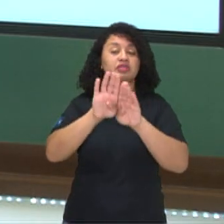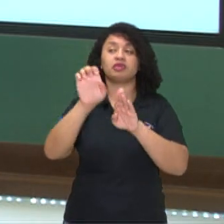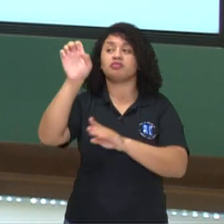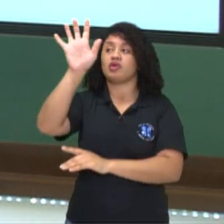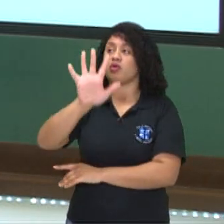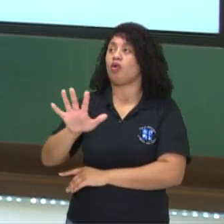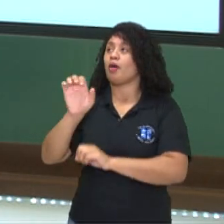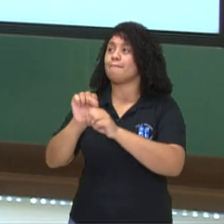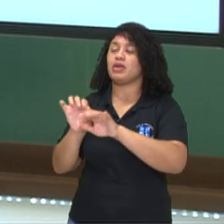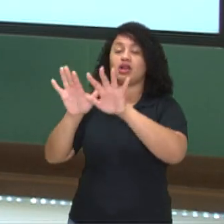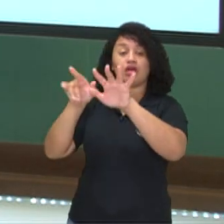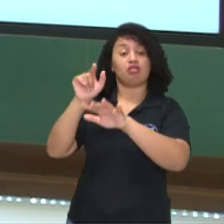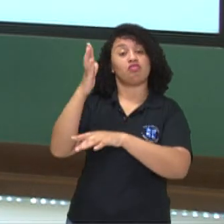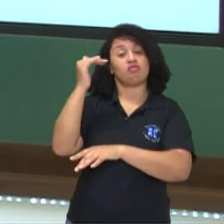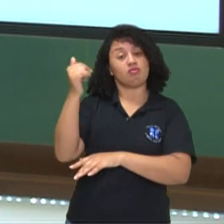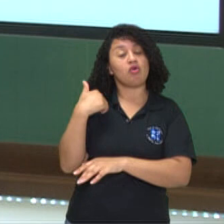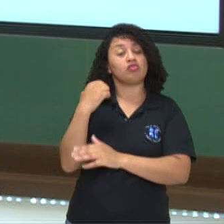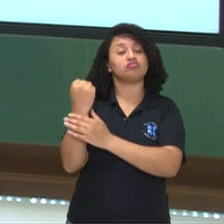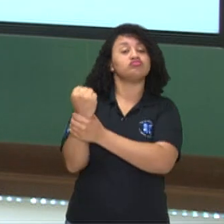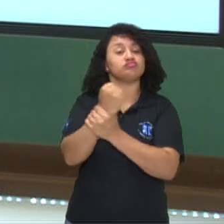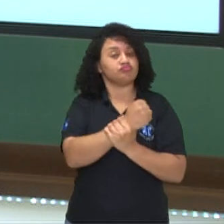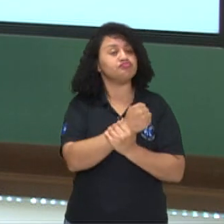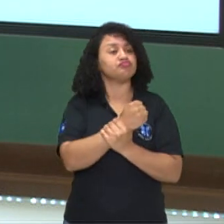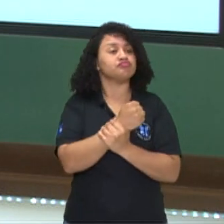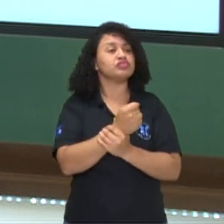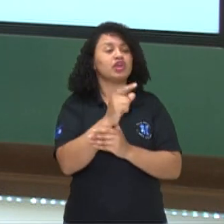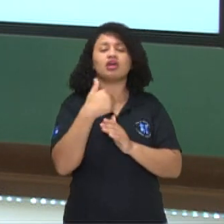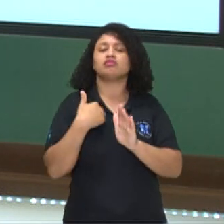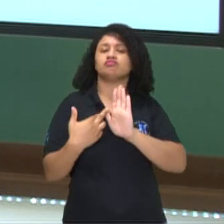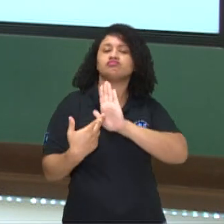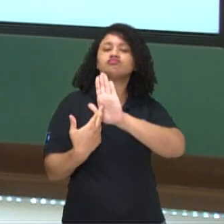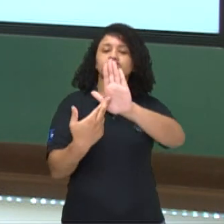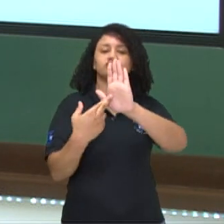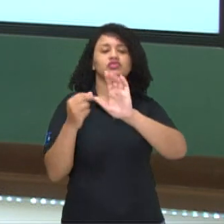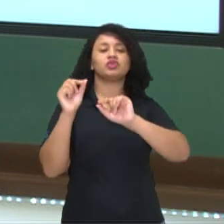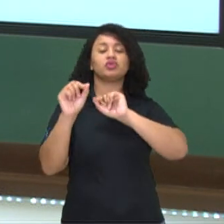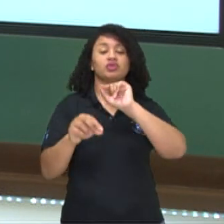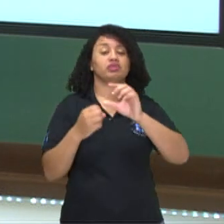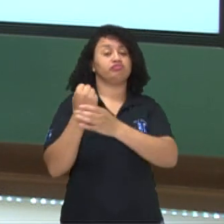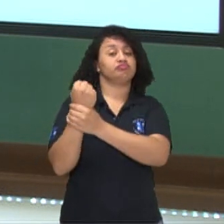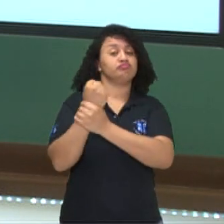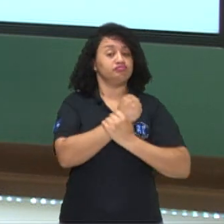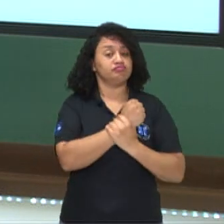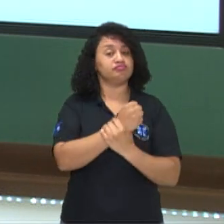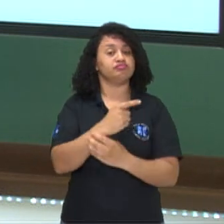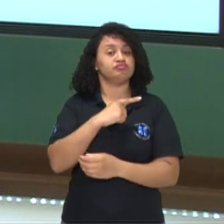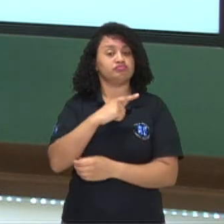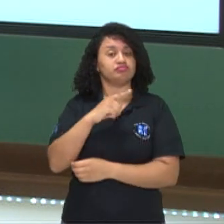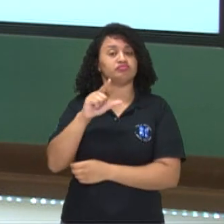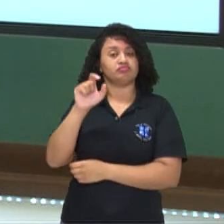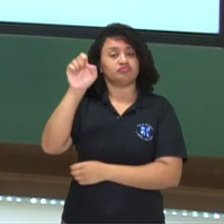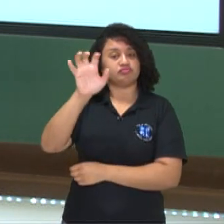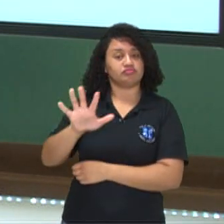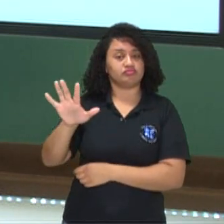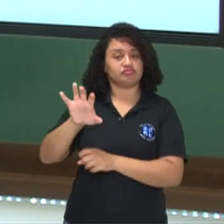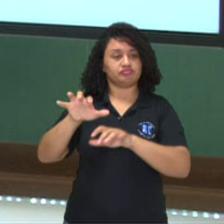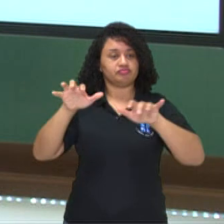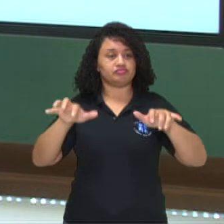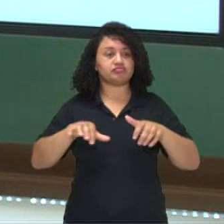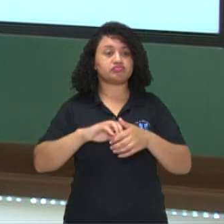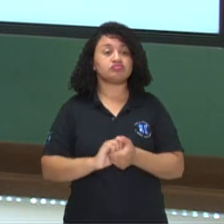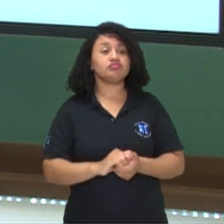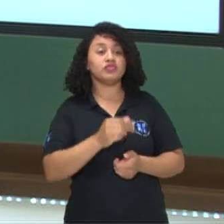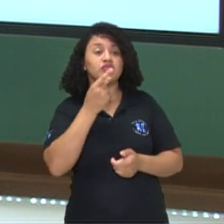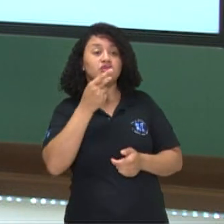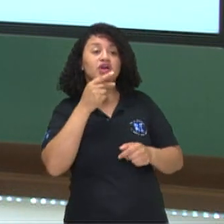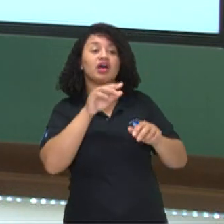a Europa, né? O Luís XIV, ele é a representação do absolutismo monárquico. A ele é atribuída